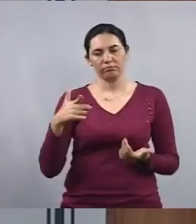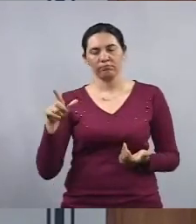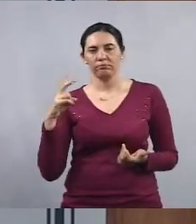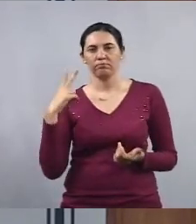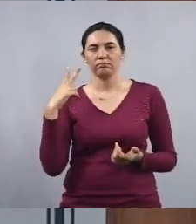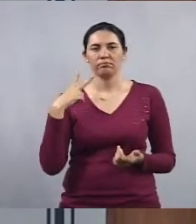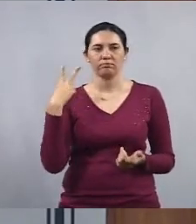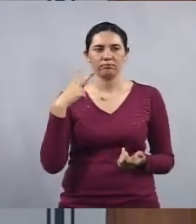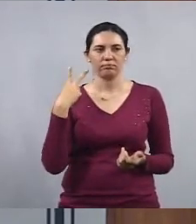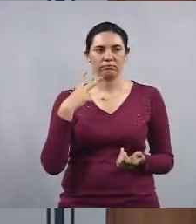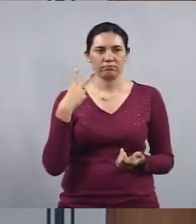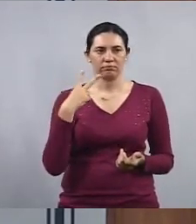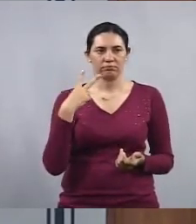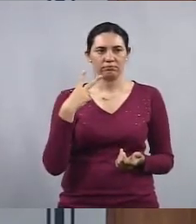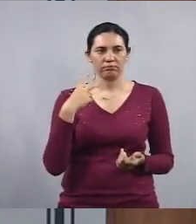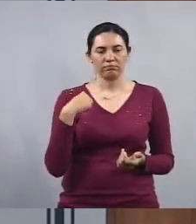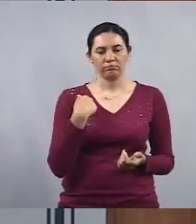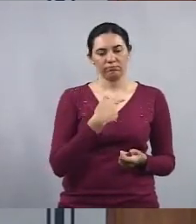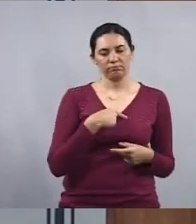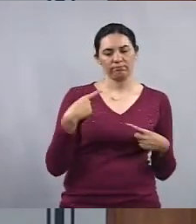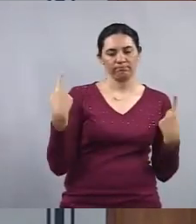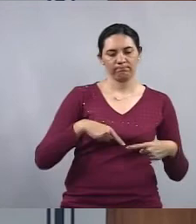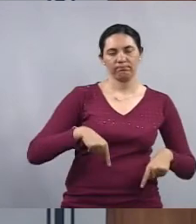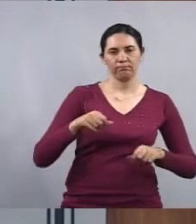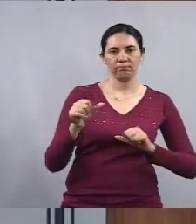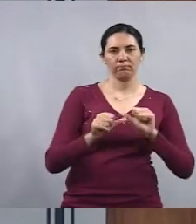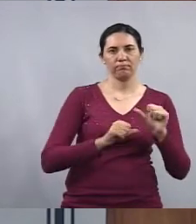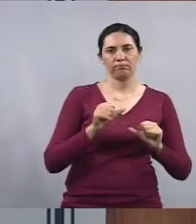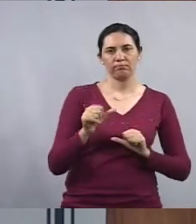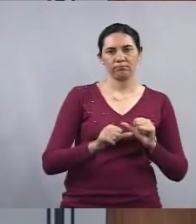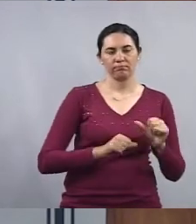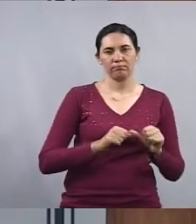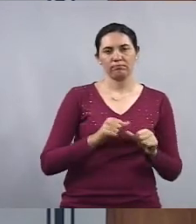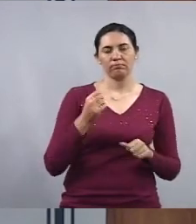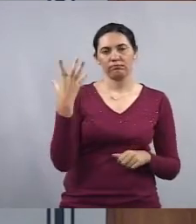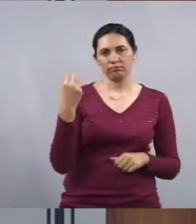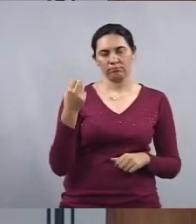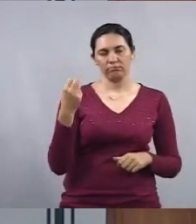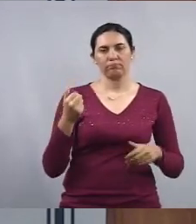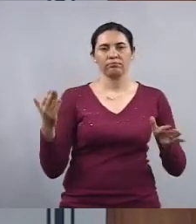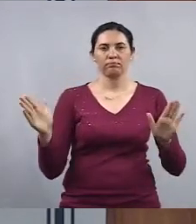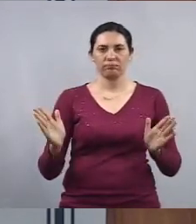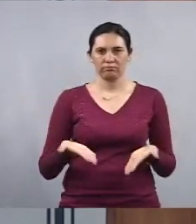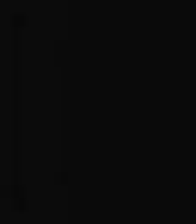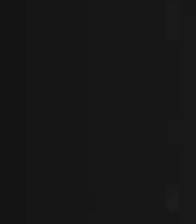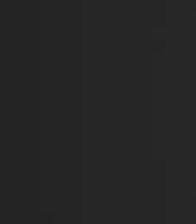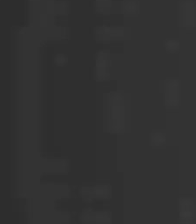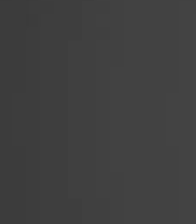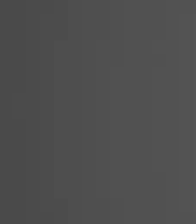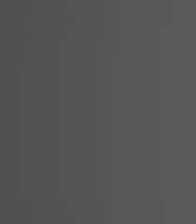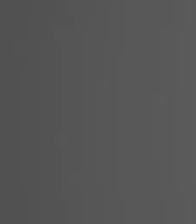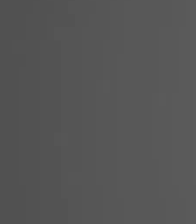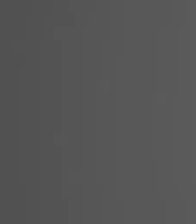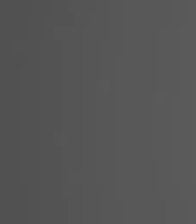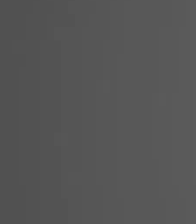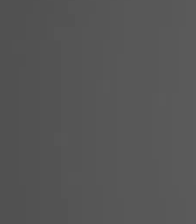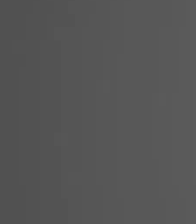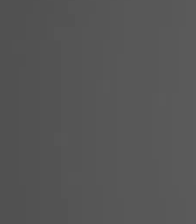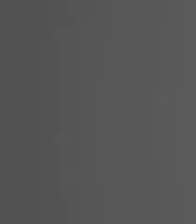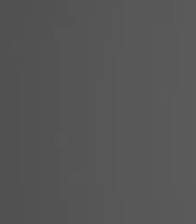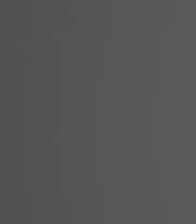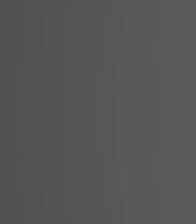pais que somos contra essa reforma nesse momento Obrigado presente tá bom